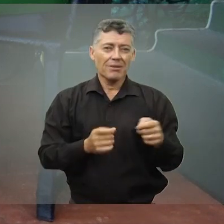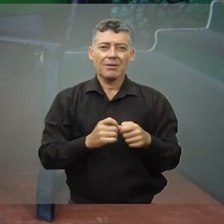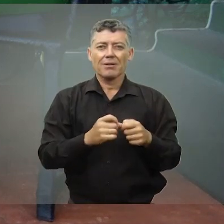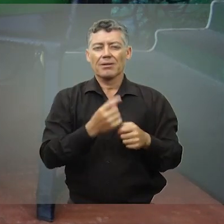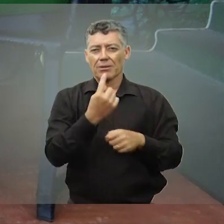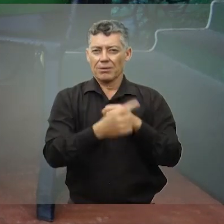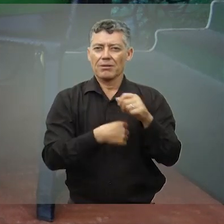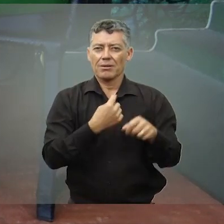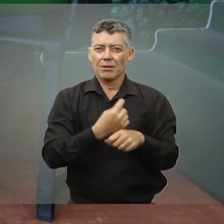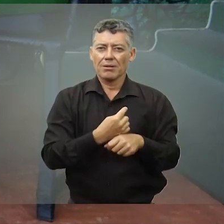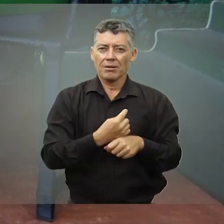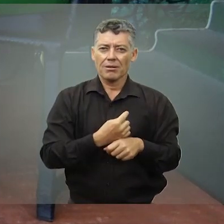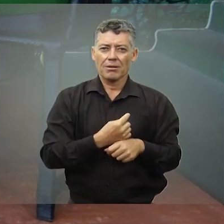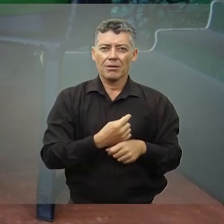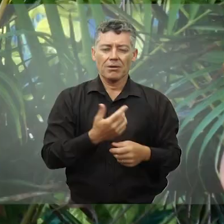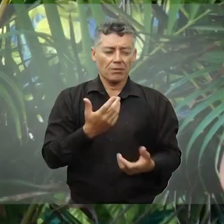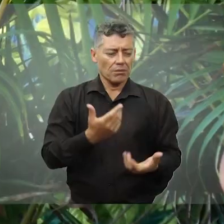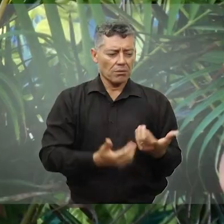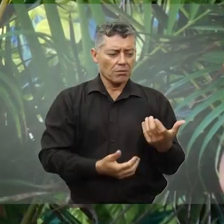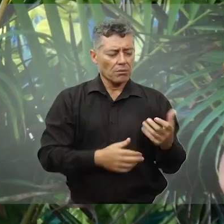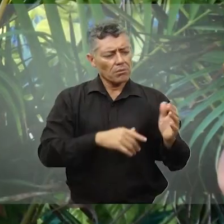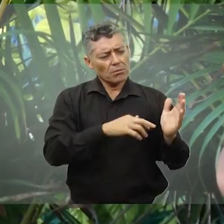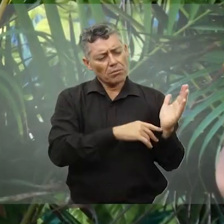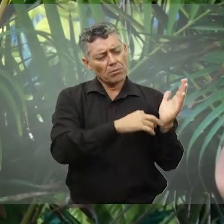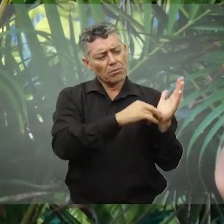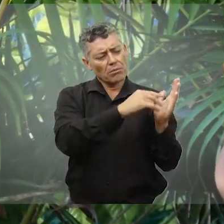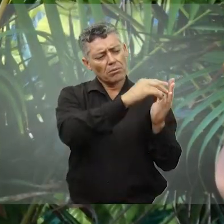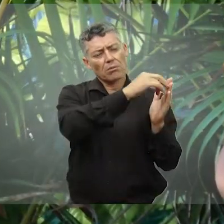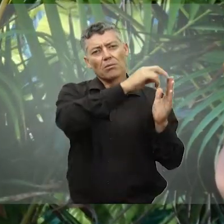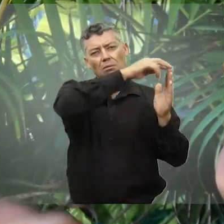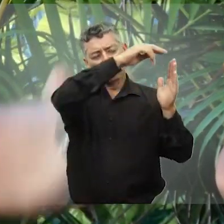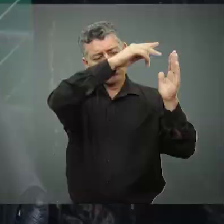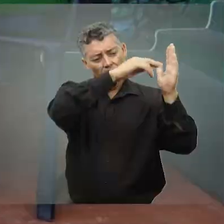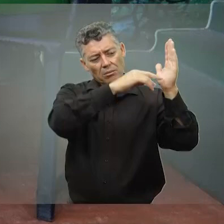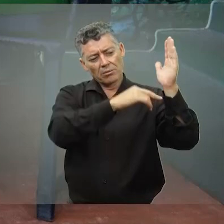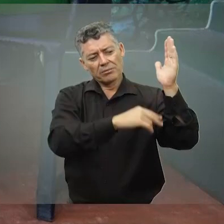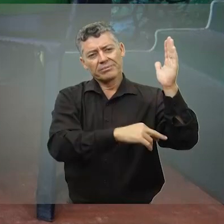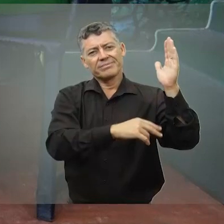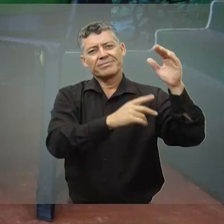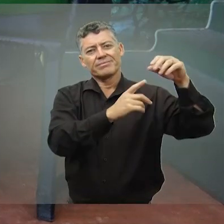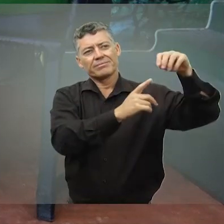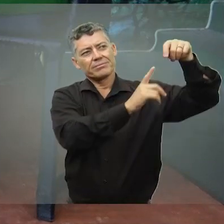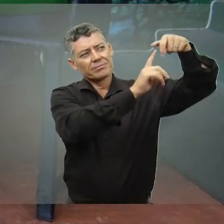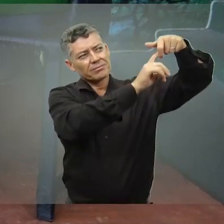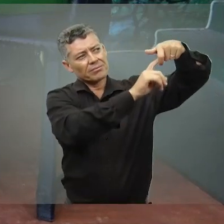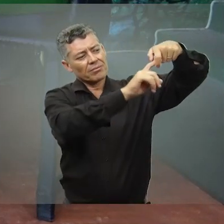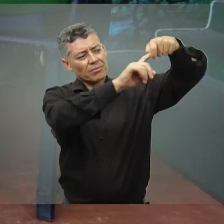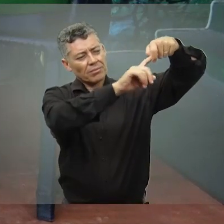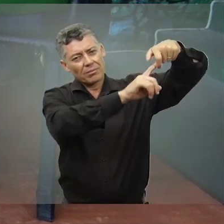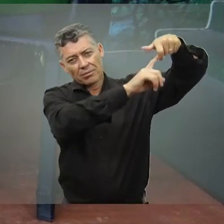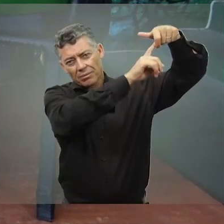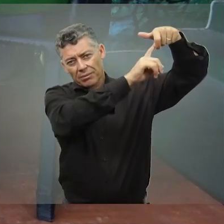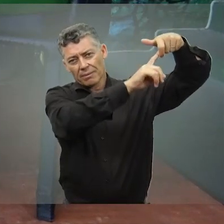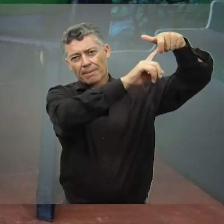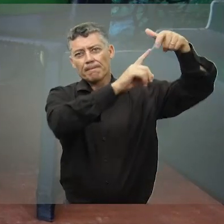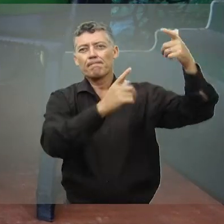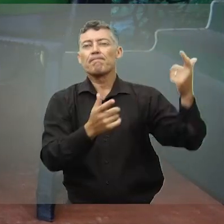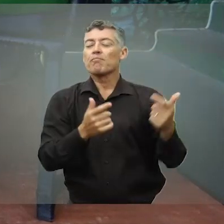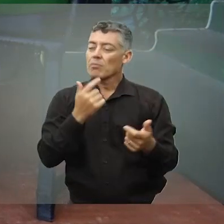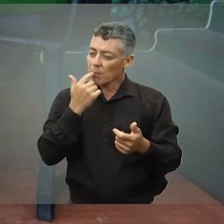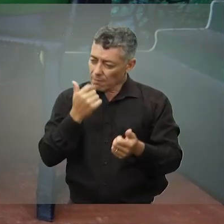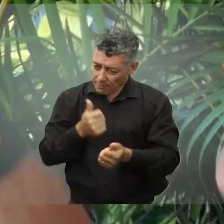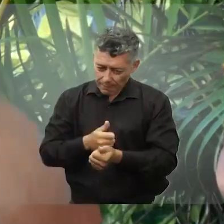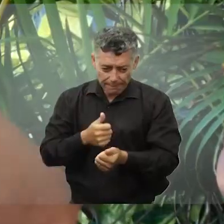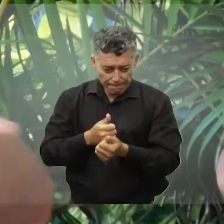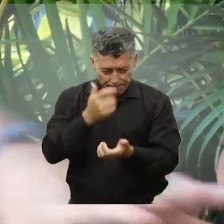ano, obrigaram a ter escada de incêndio no trio elétrico. Aí eu descia na escada e ficava pendurado na escada de incêndio para ficar perto do